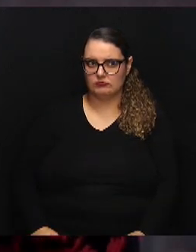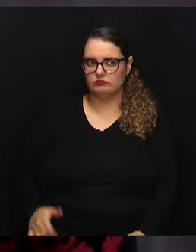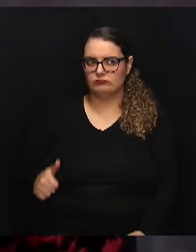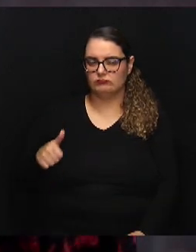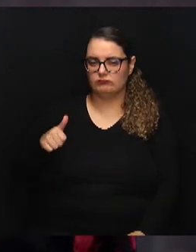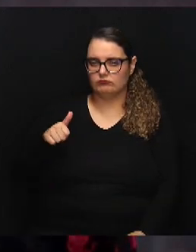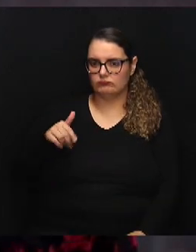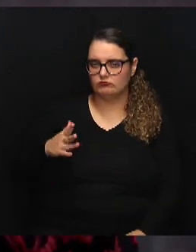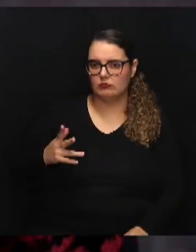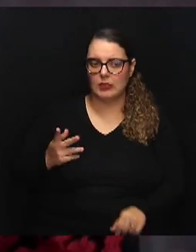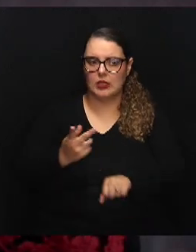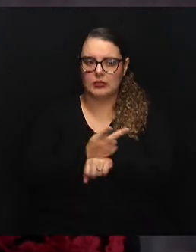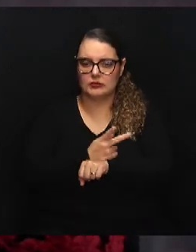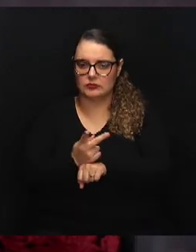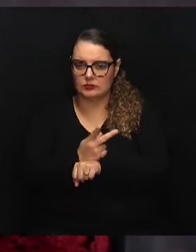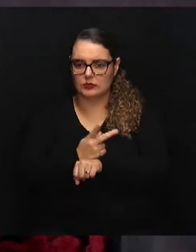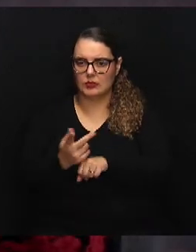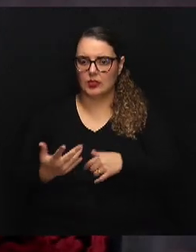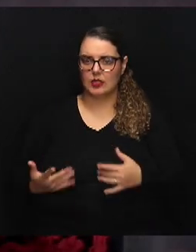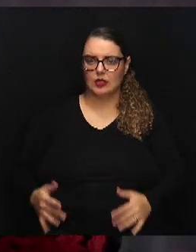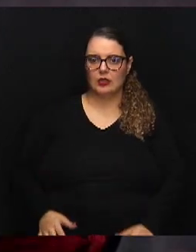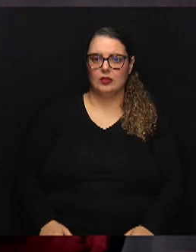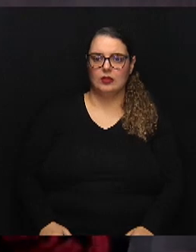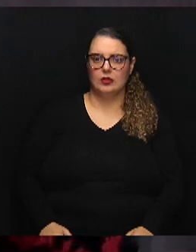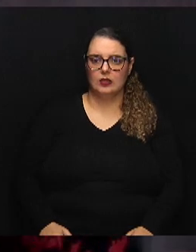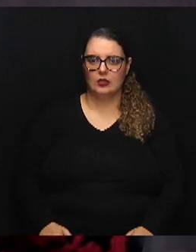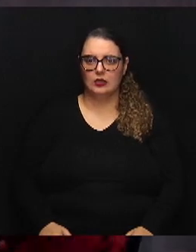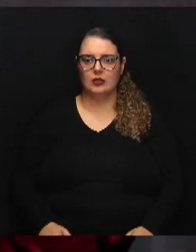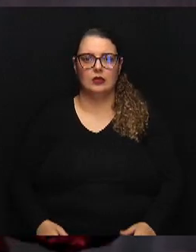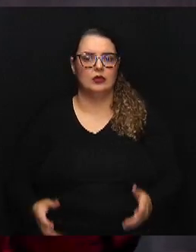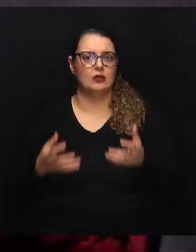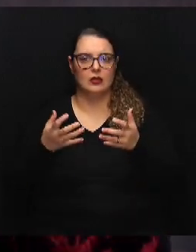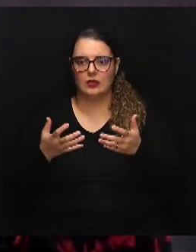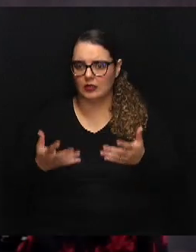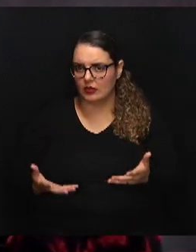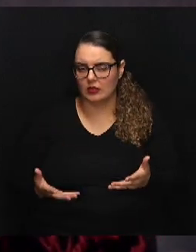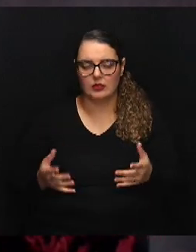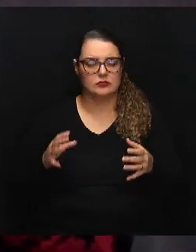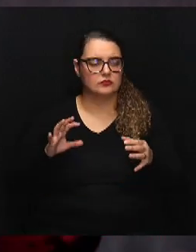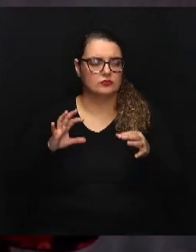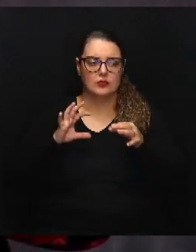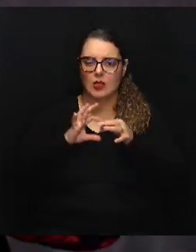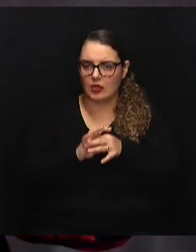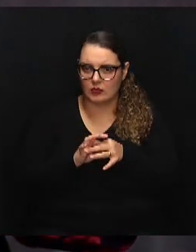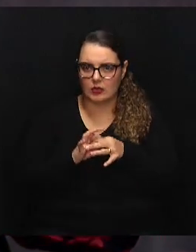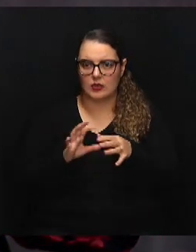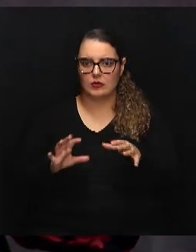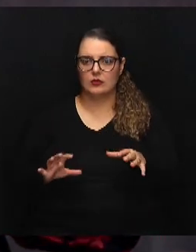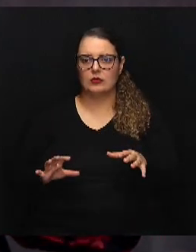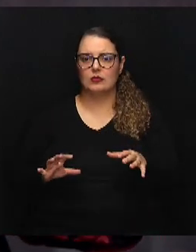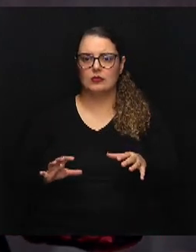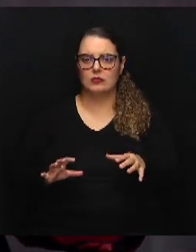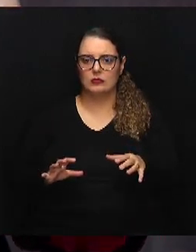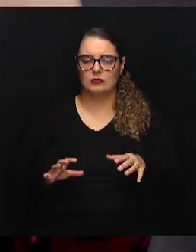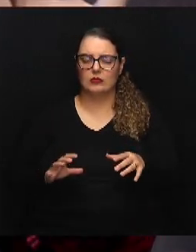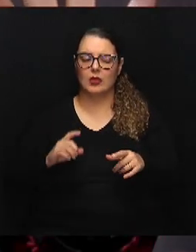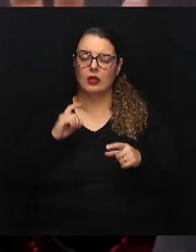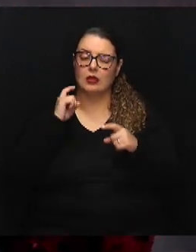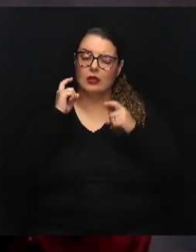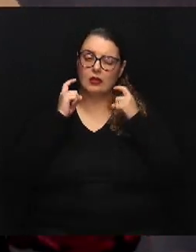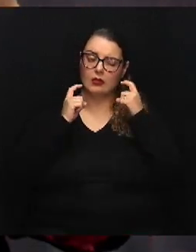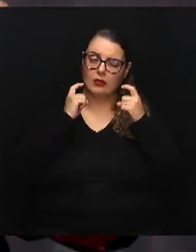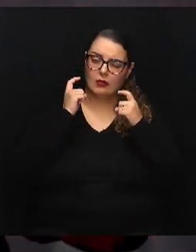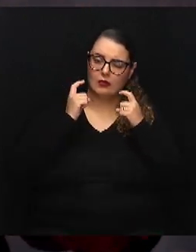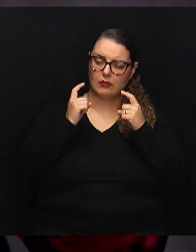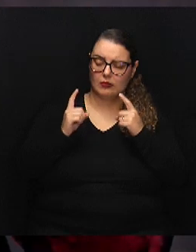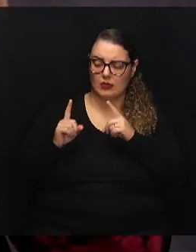mais buscando, né, assim, querer se conectar, mas com certo receio, né, de estar com as